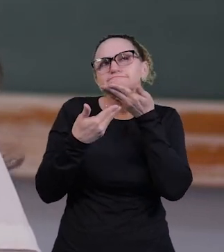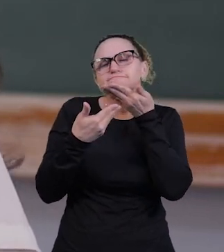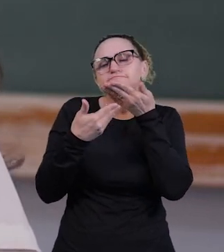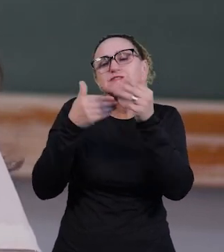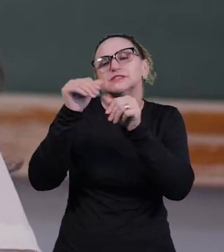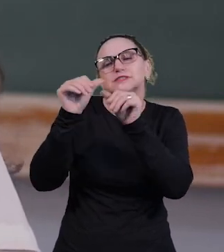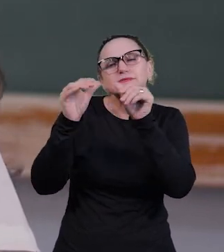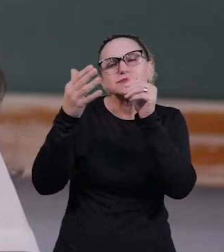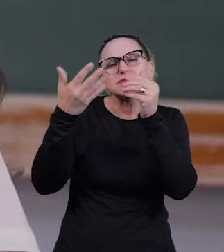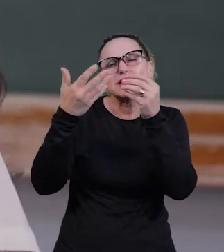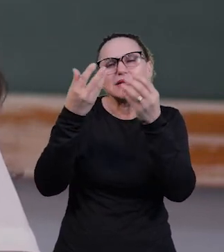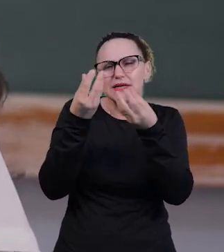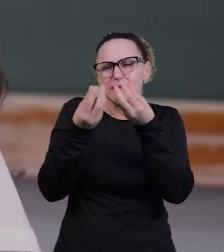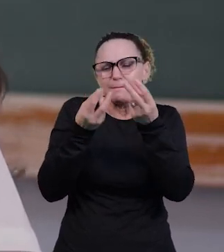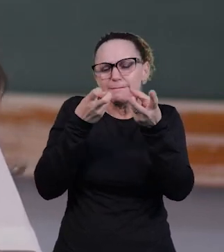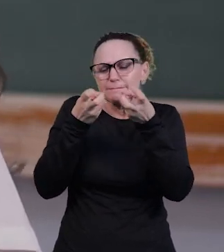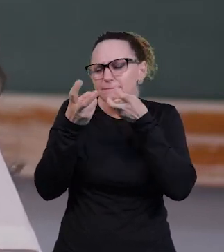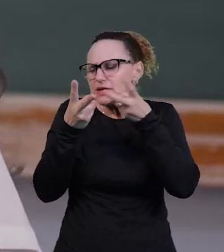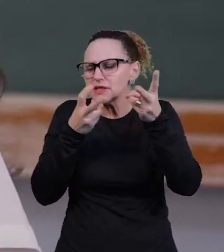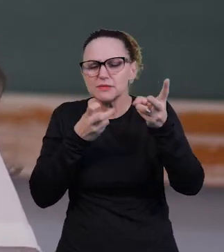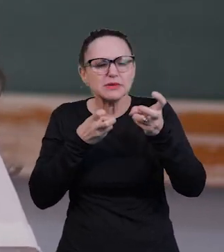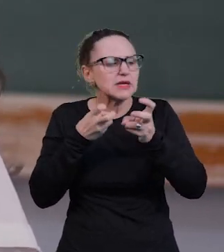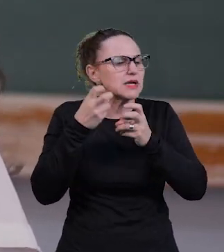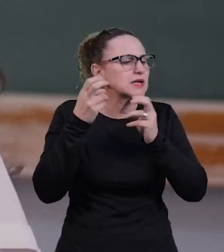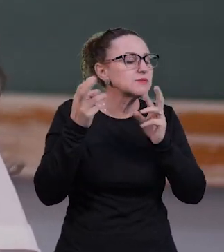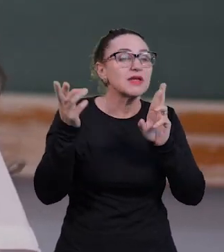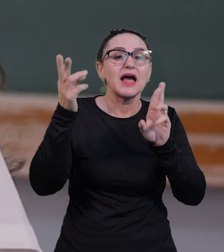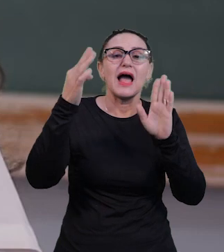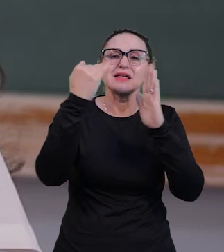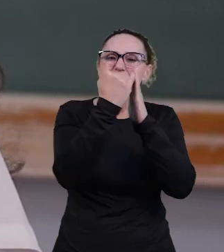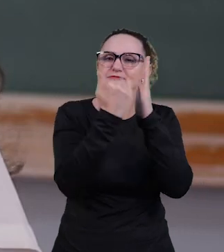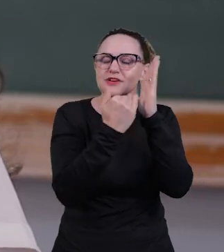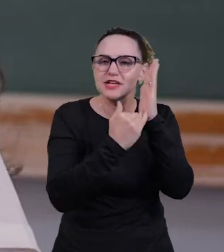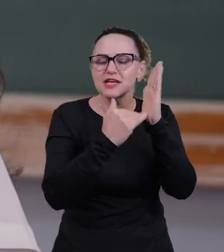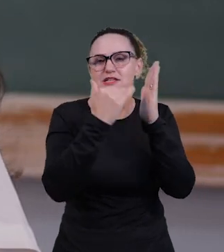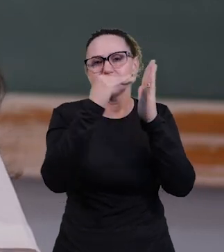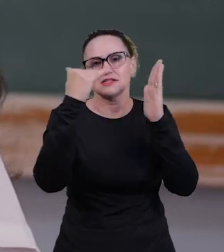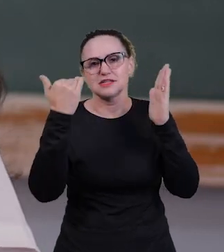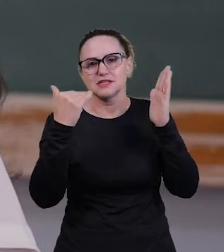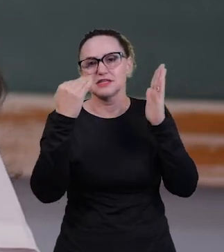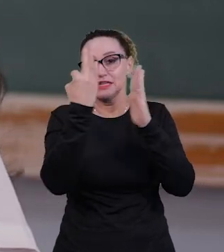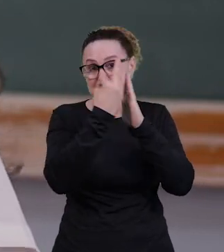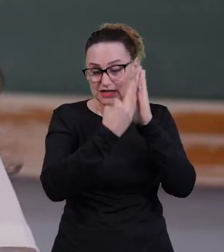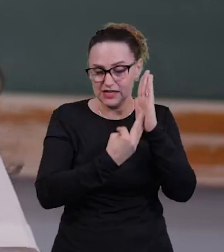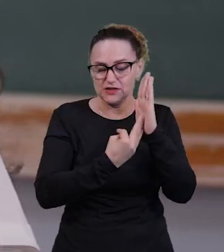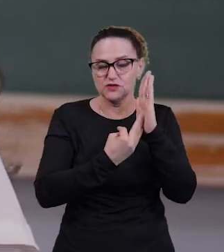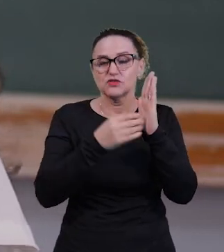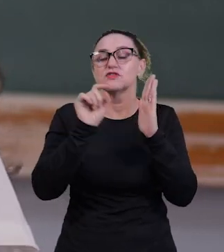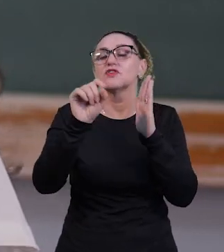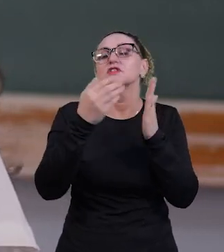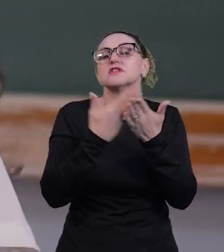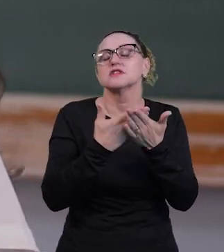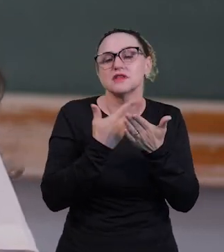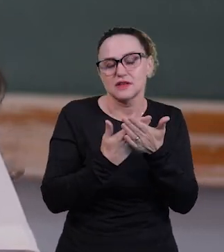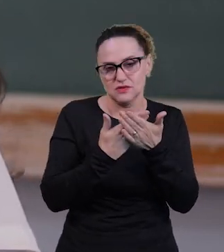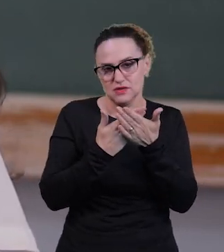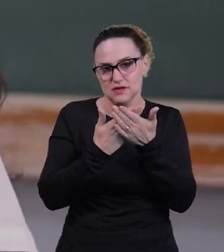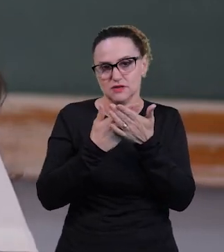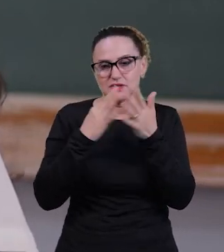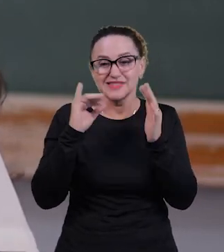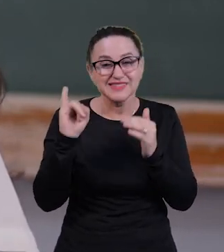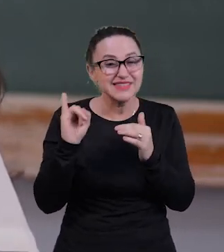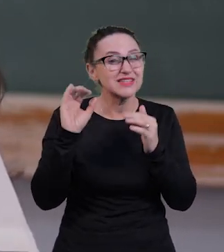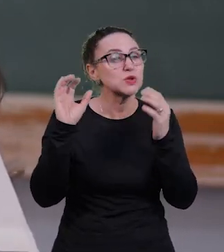as referências deste texto que você está, de fato, estudando, não é? Se todas as